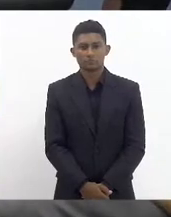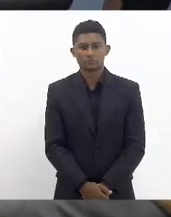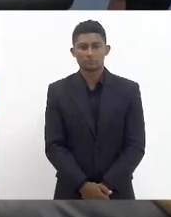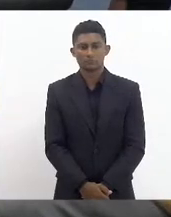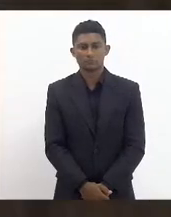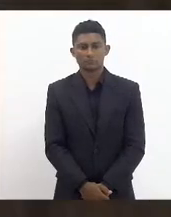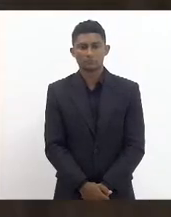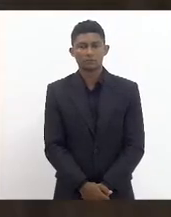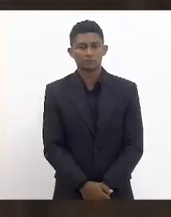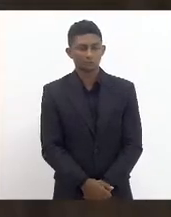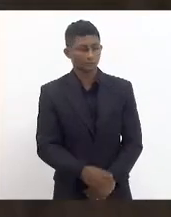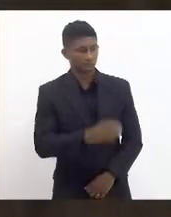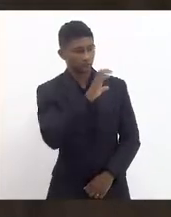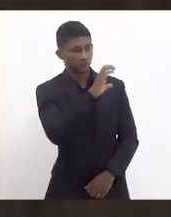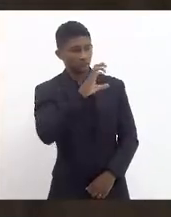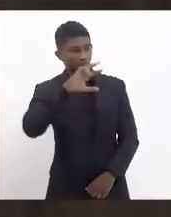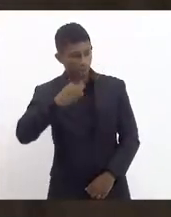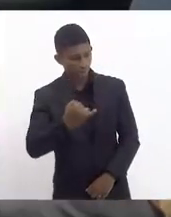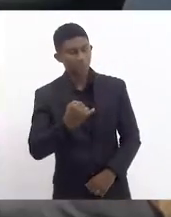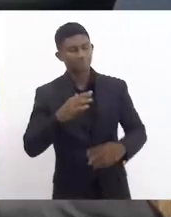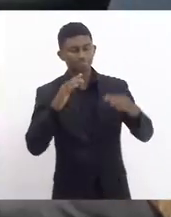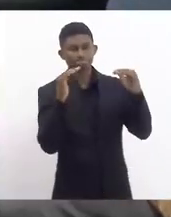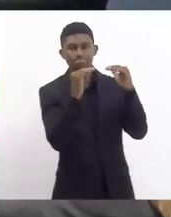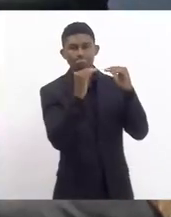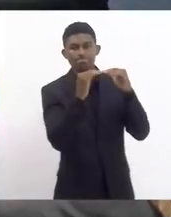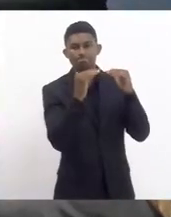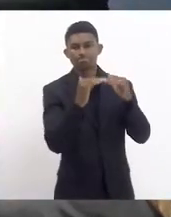Acompanhe o parecer da CCJ.